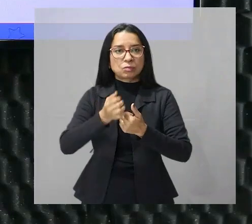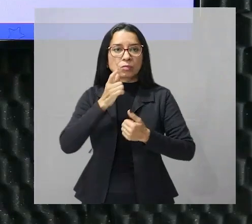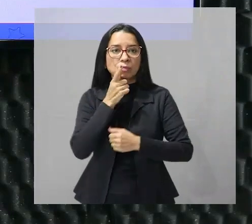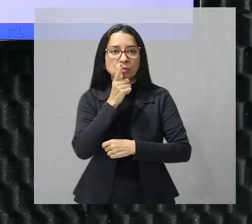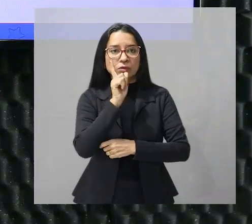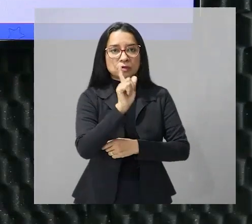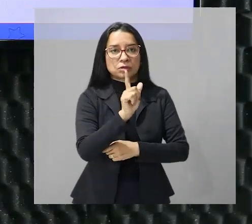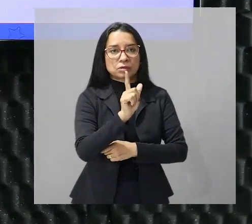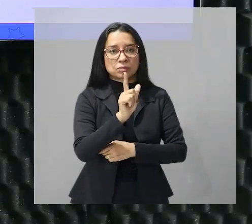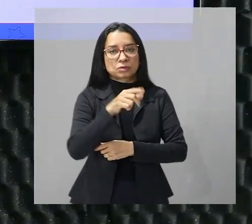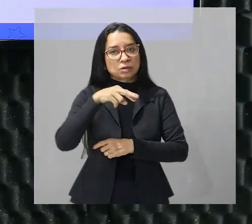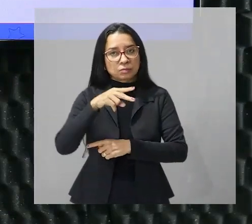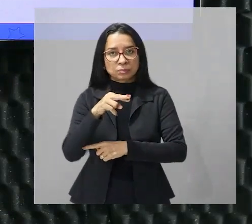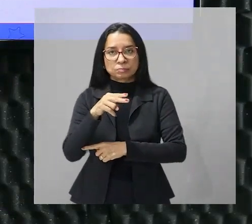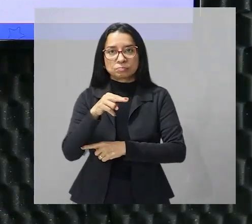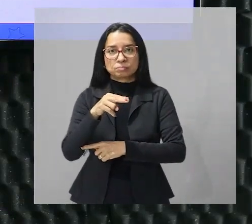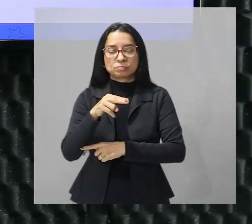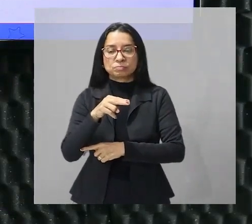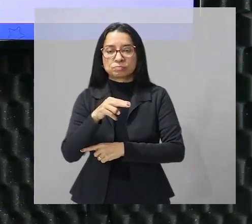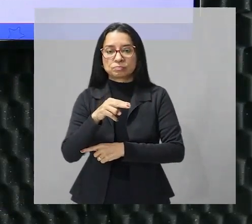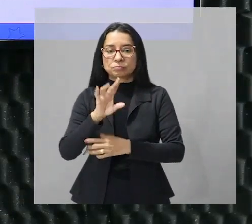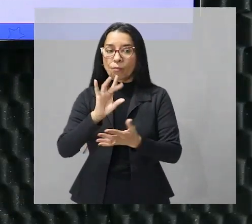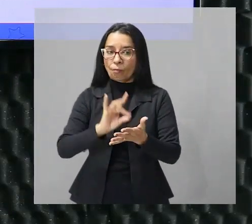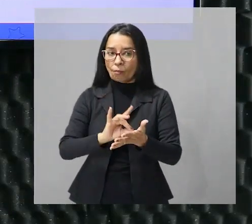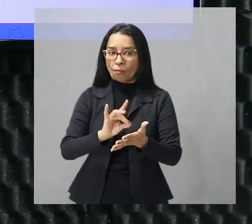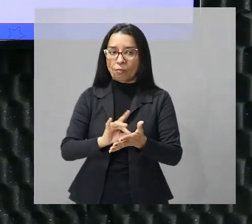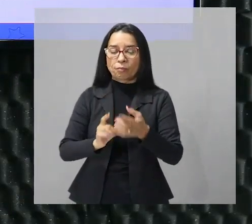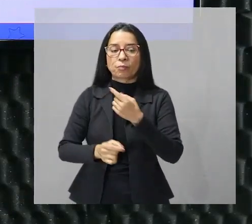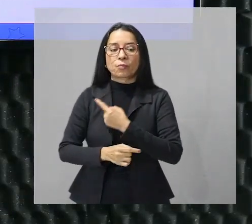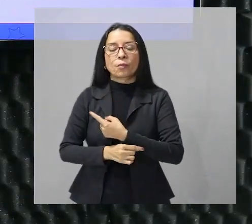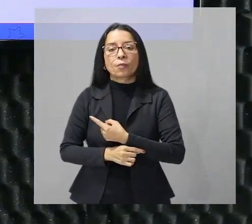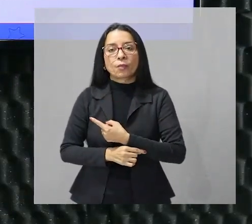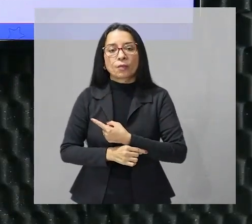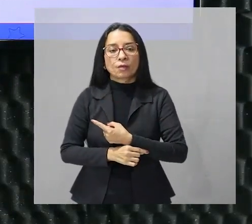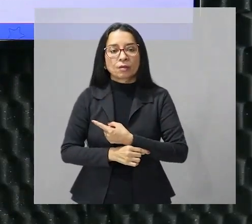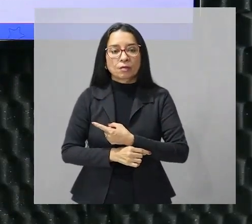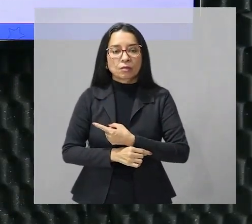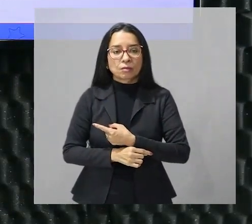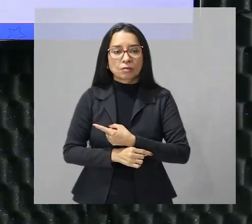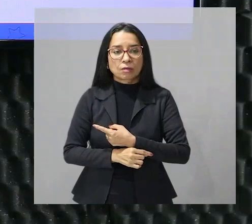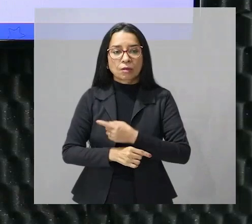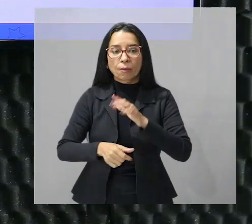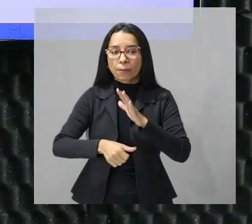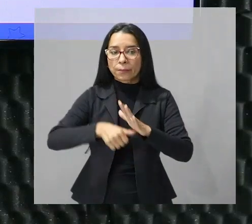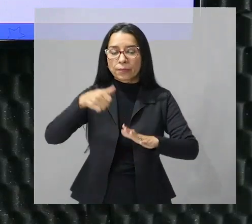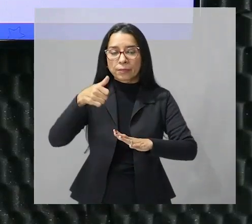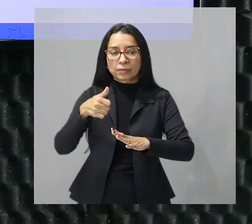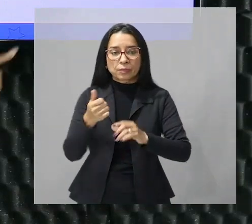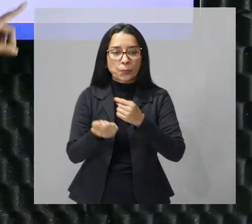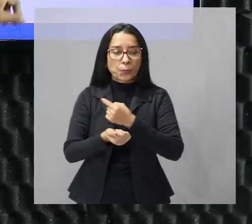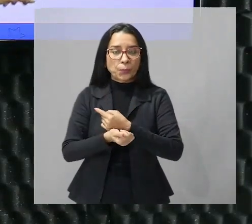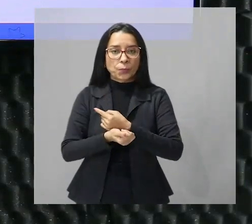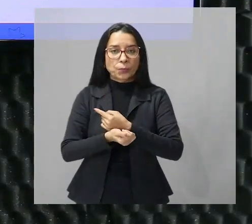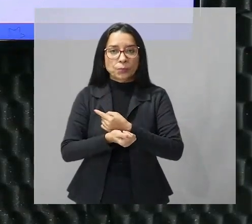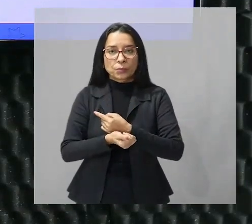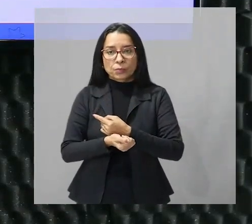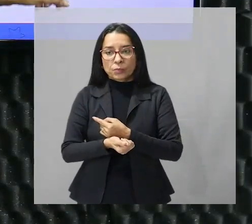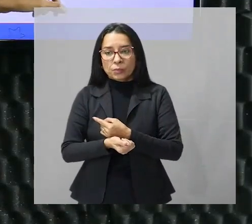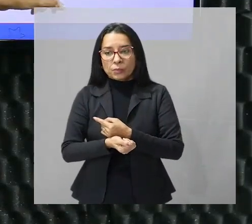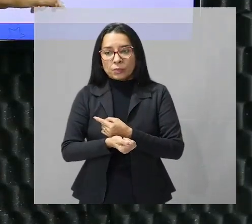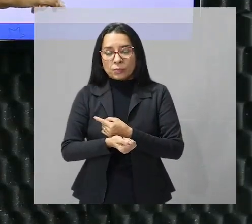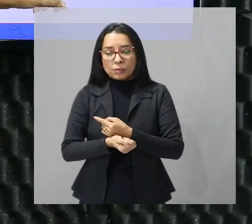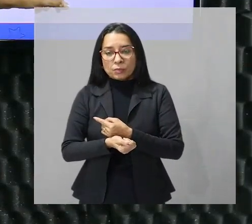a igualdade. A igualdade vai ser verdadeira. Então, vamos tomar o primeiro ponto, no caso aqui,